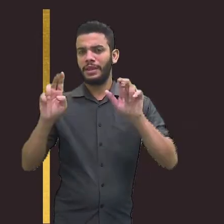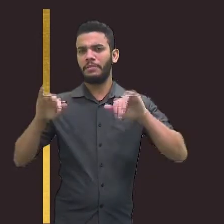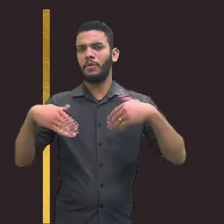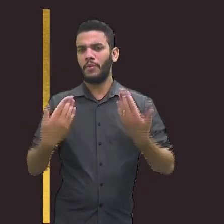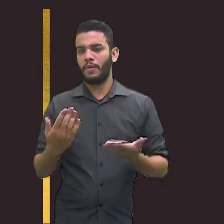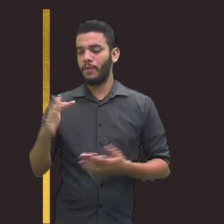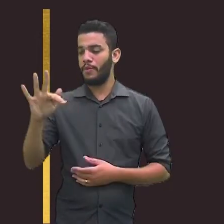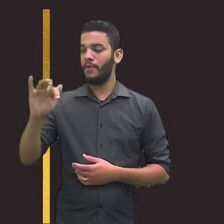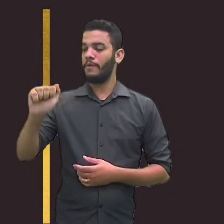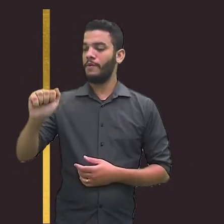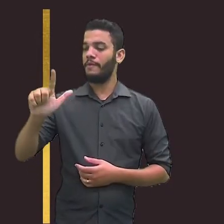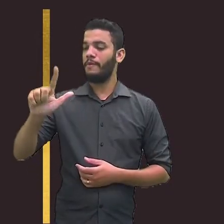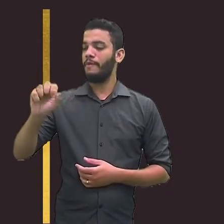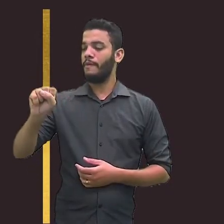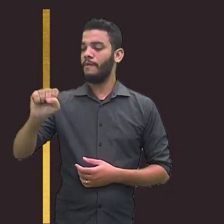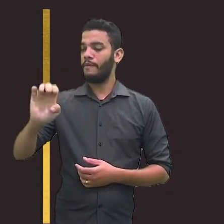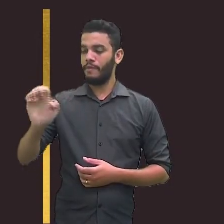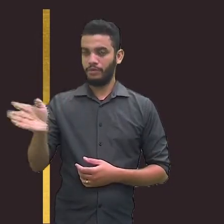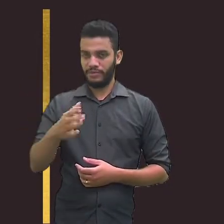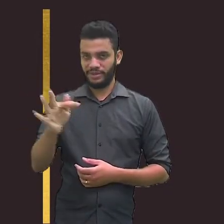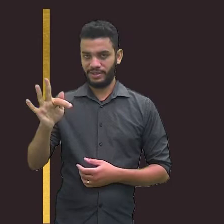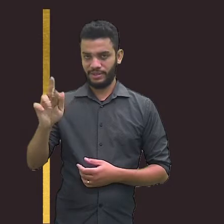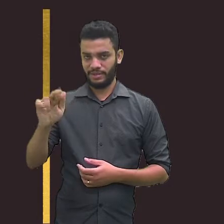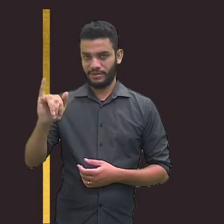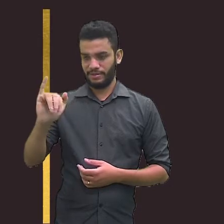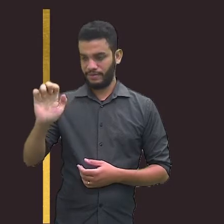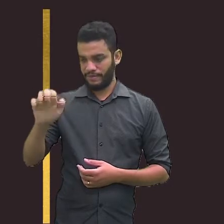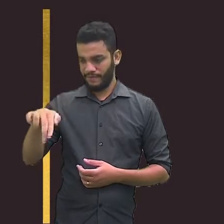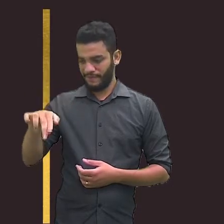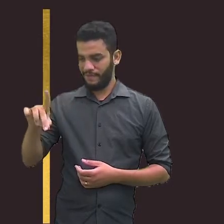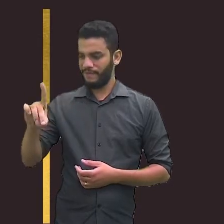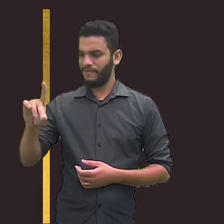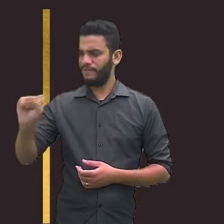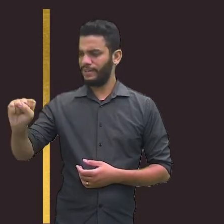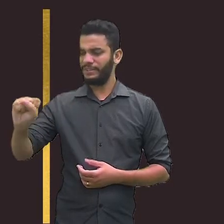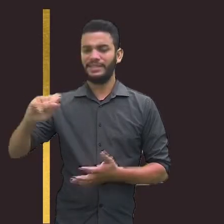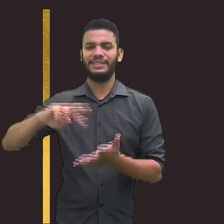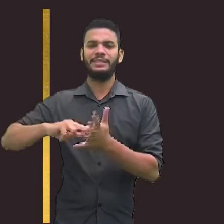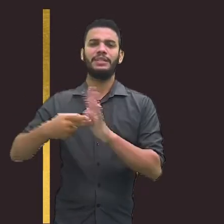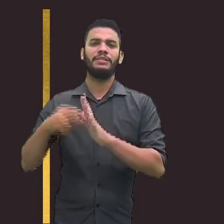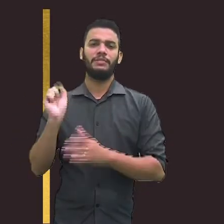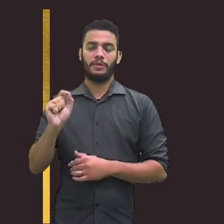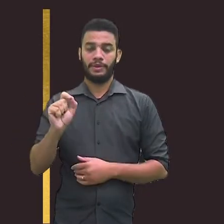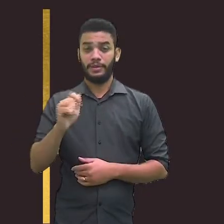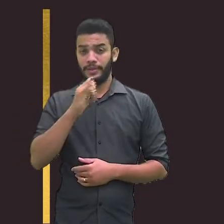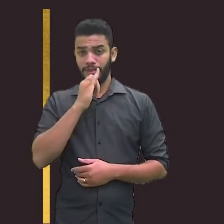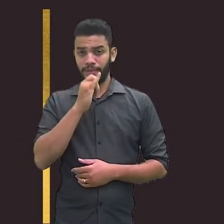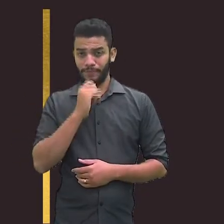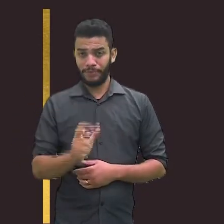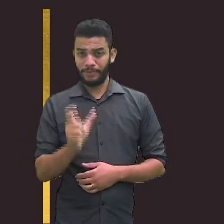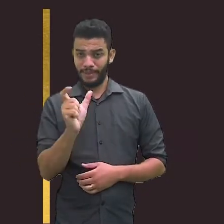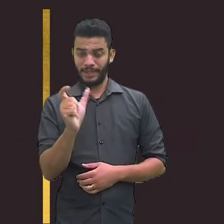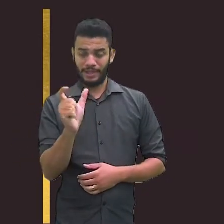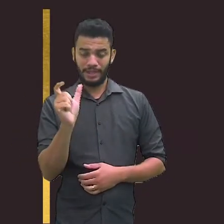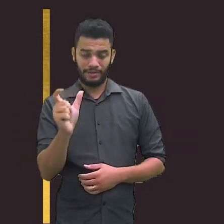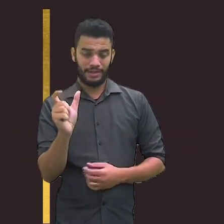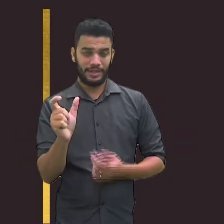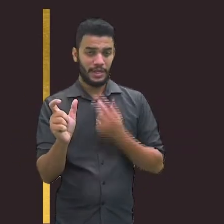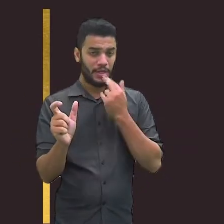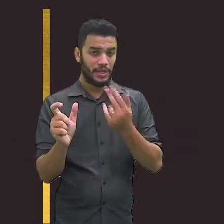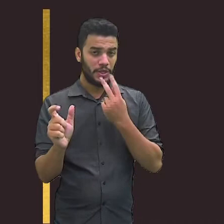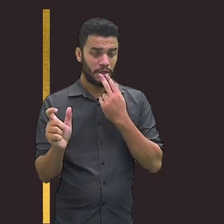Vamos relembrar? False friends são palavras semelhantes em duas línguas, mas que têm sentidos